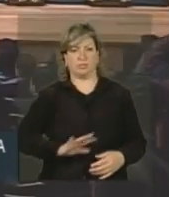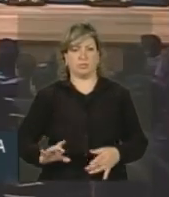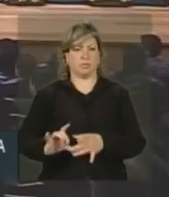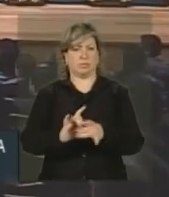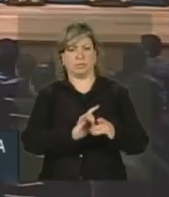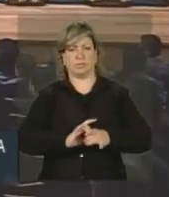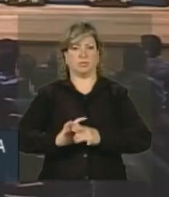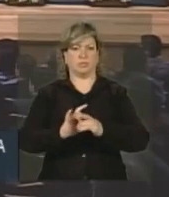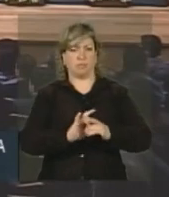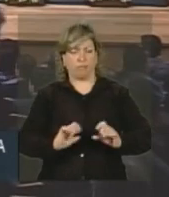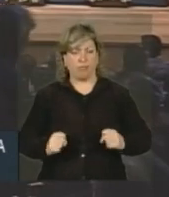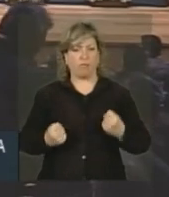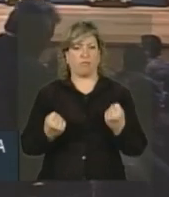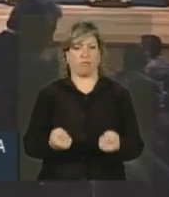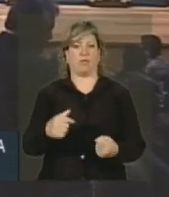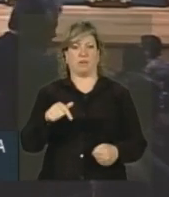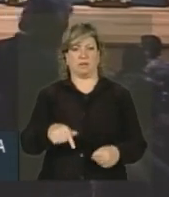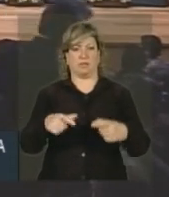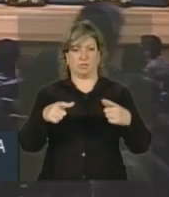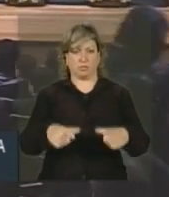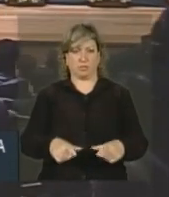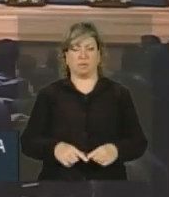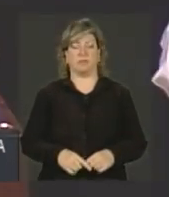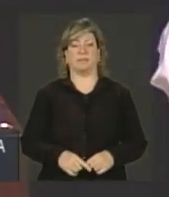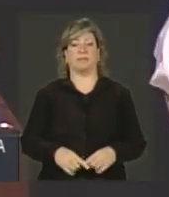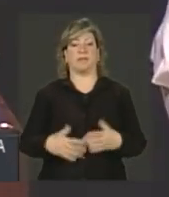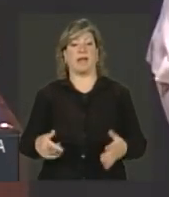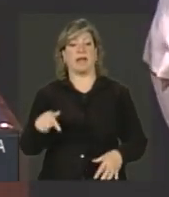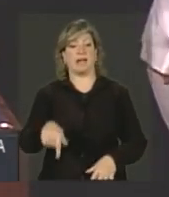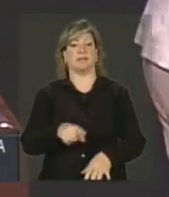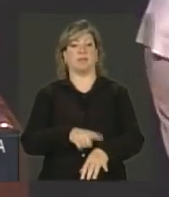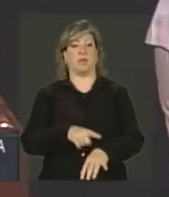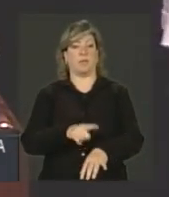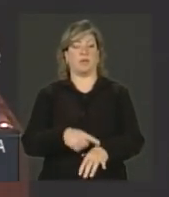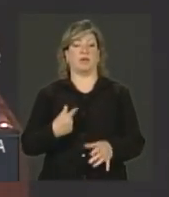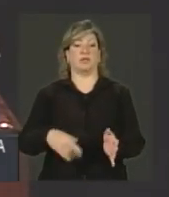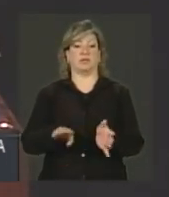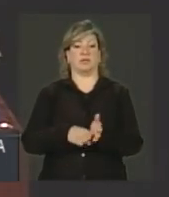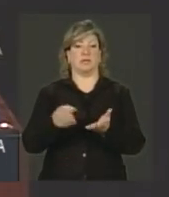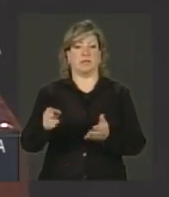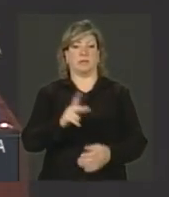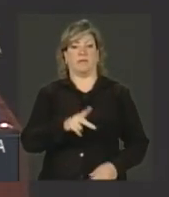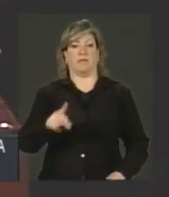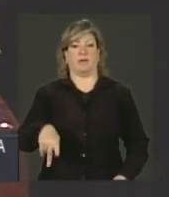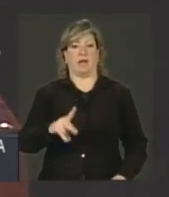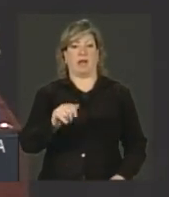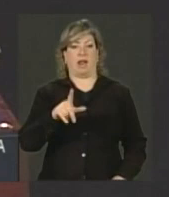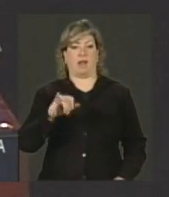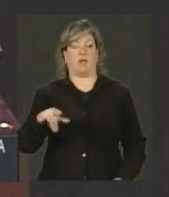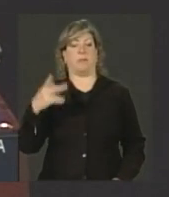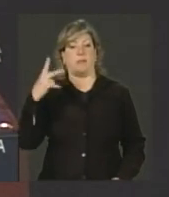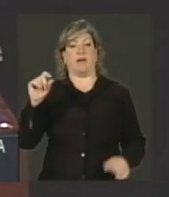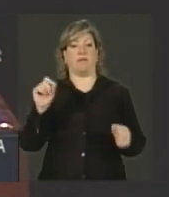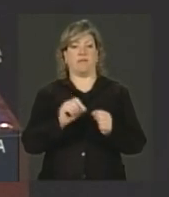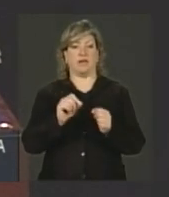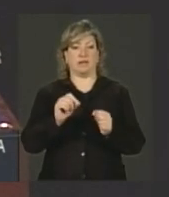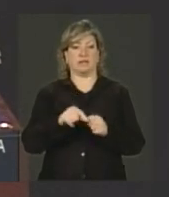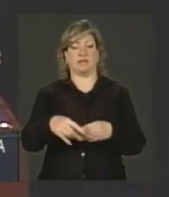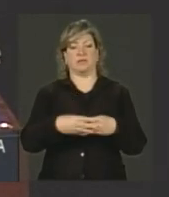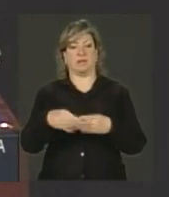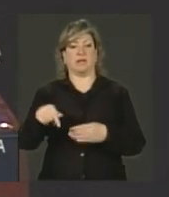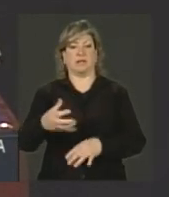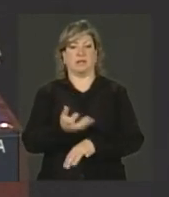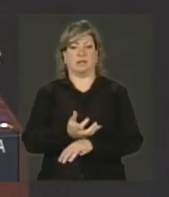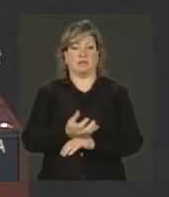mais forte da instituição, este é o momento que chega o professor Calil para conduzir a disciplina